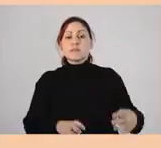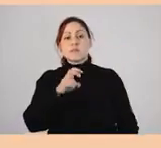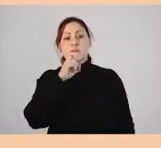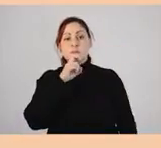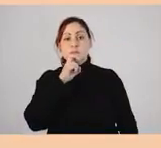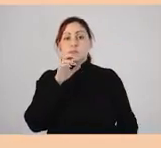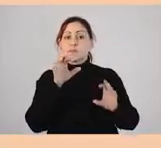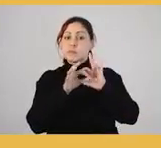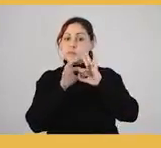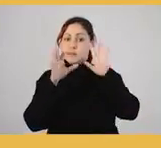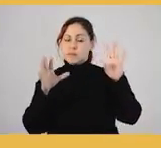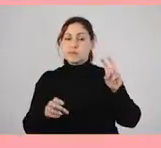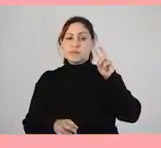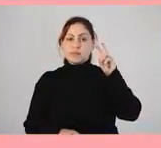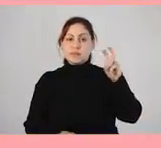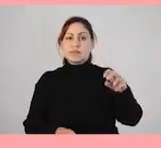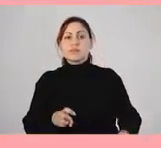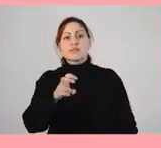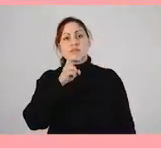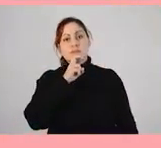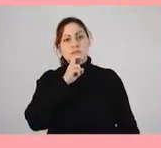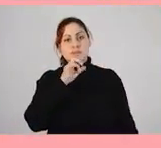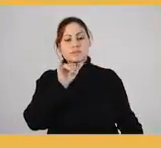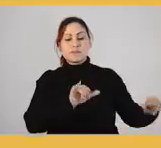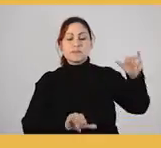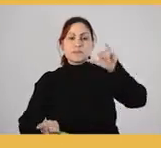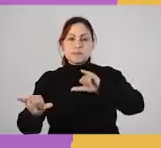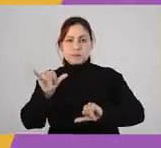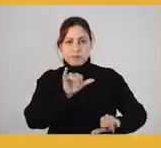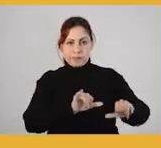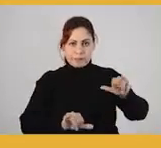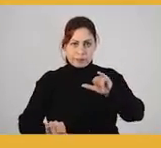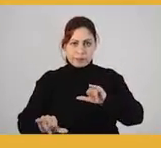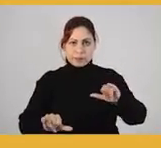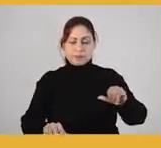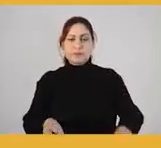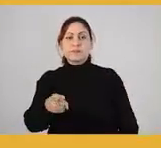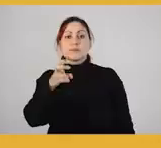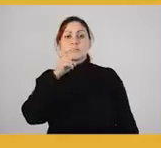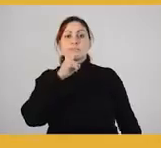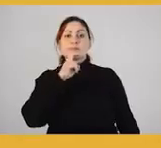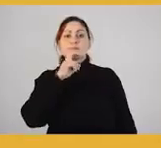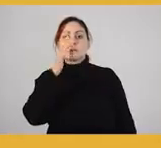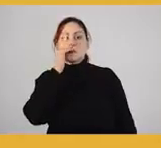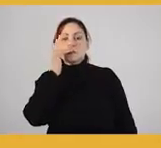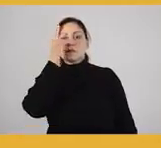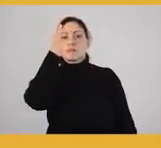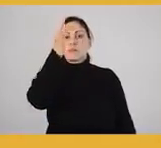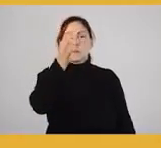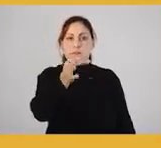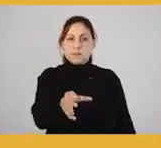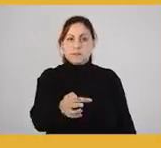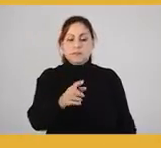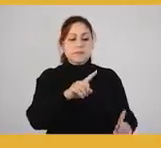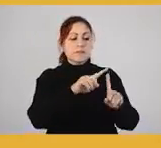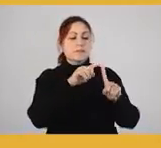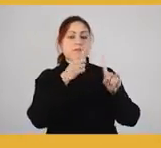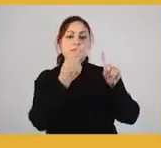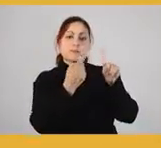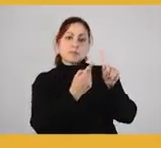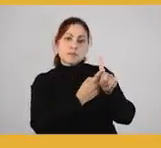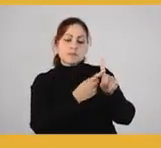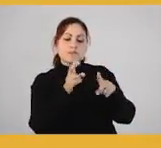Sorocaba da liberdade, Sorocaba da ciência. O programa Sorocaba do Futuro é um projeto de acompanhamento